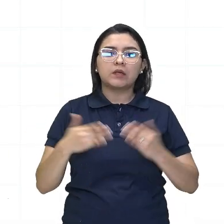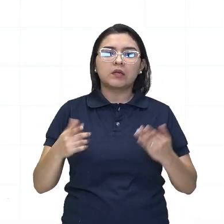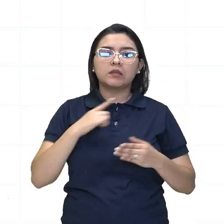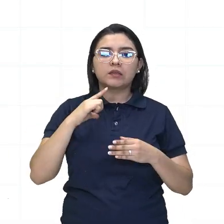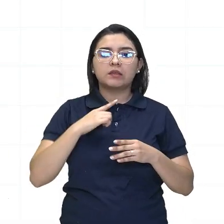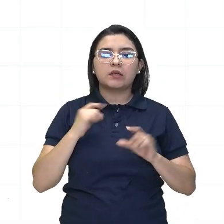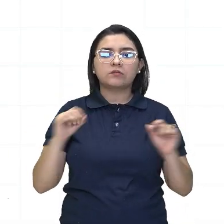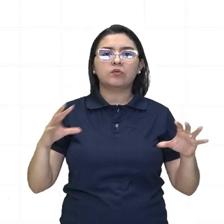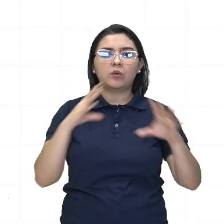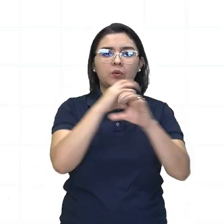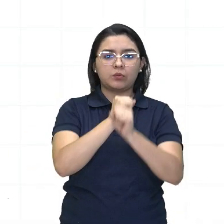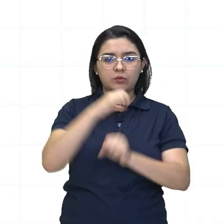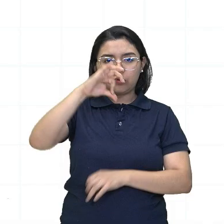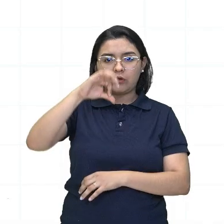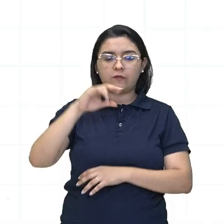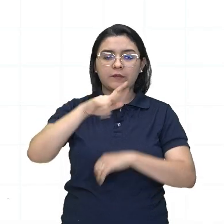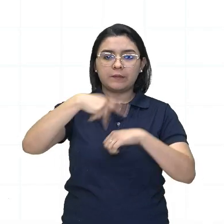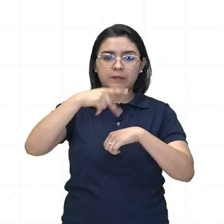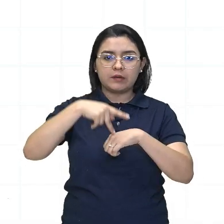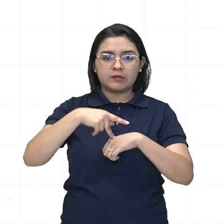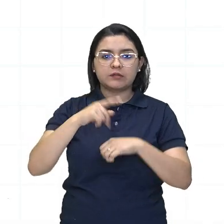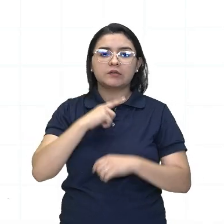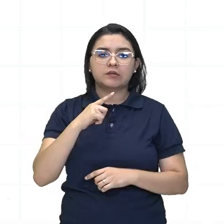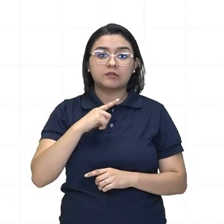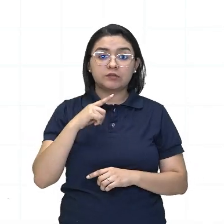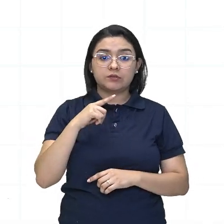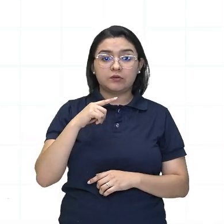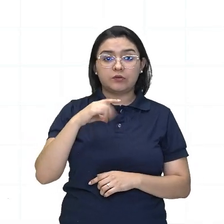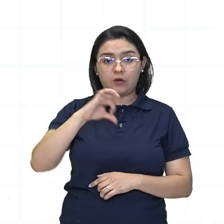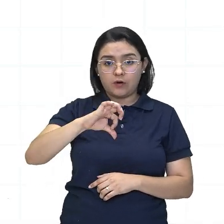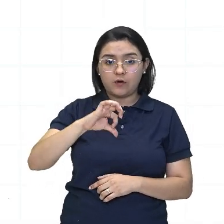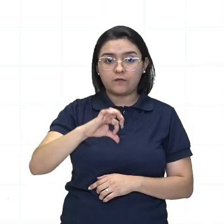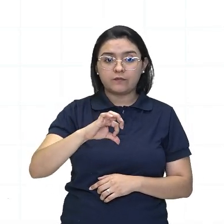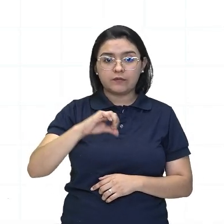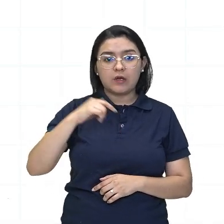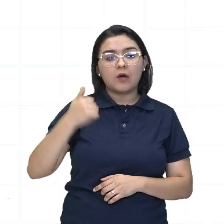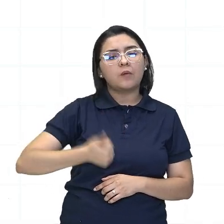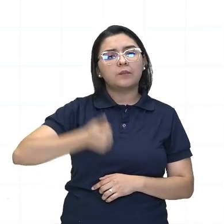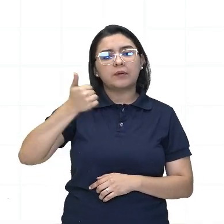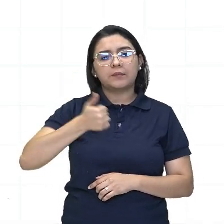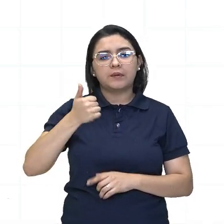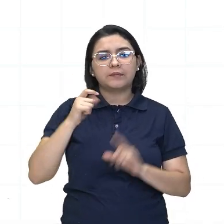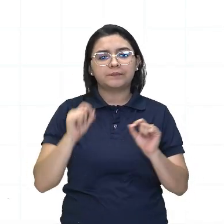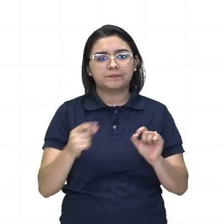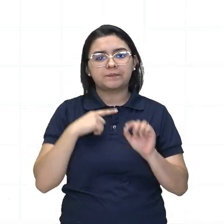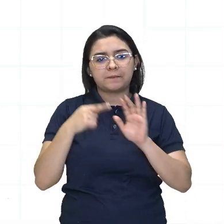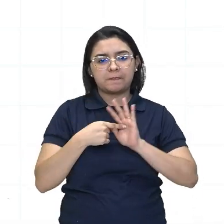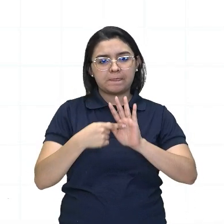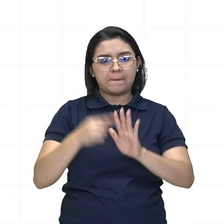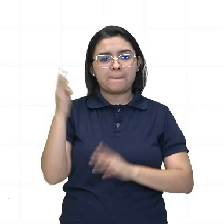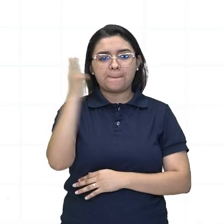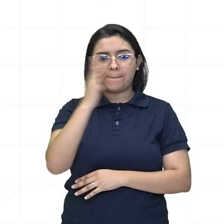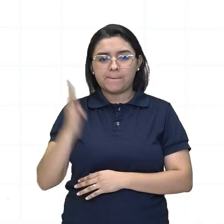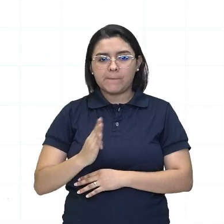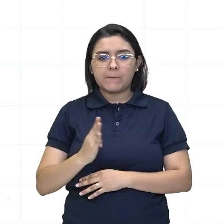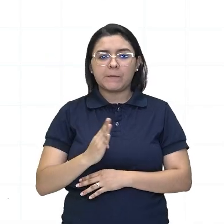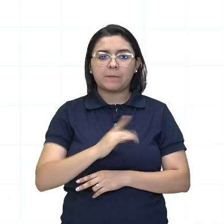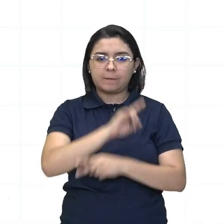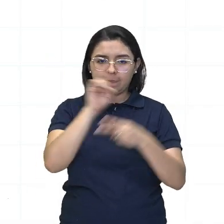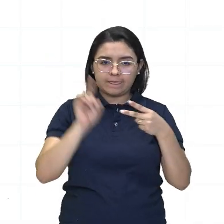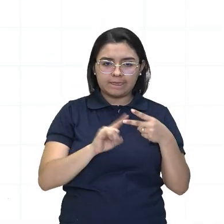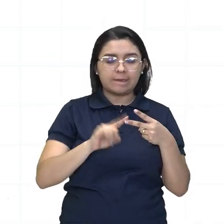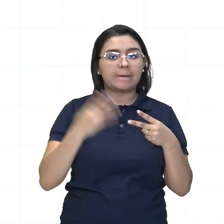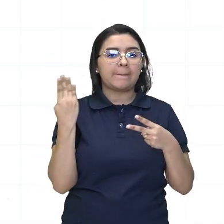os países que eu vou mostrar para vocês. Então nós temos 9 países. O primeiro, aí em destaque o Brasil, né? Aí nós temos